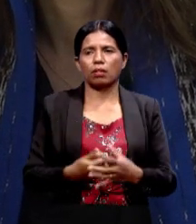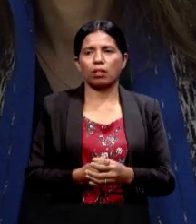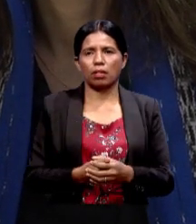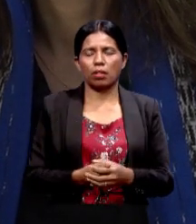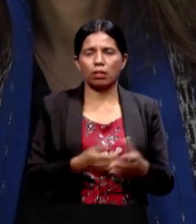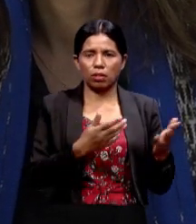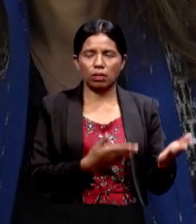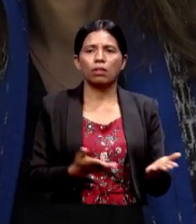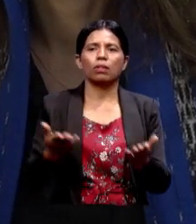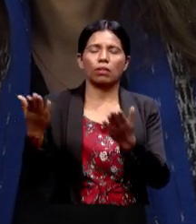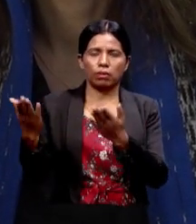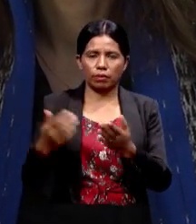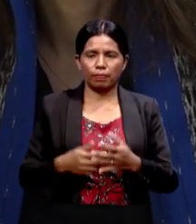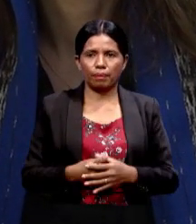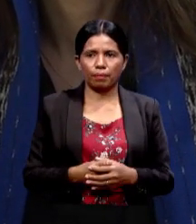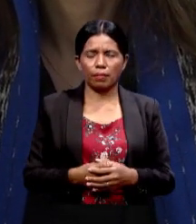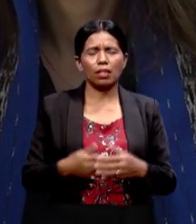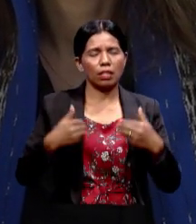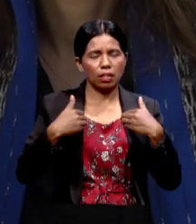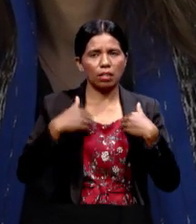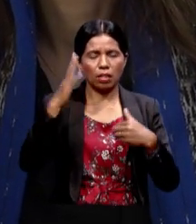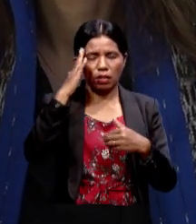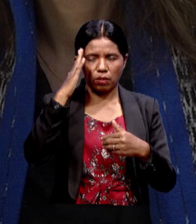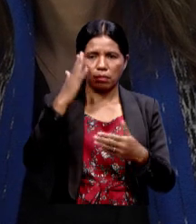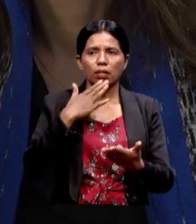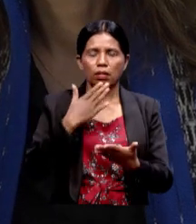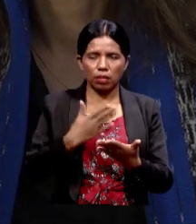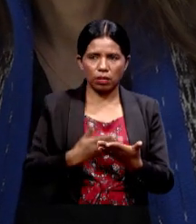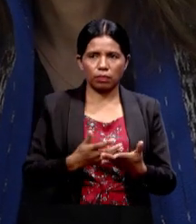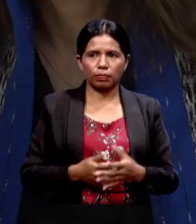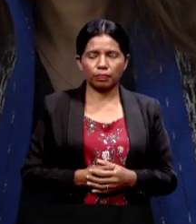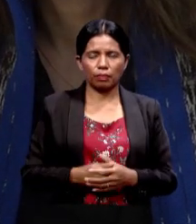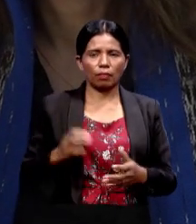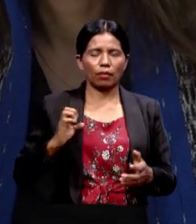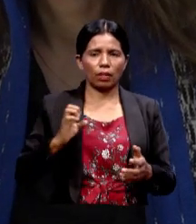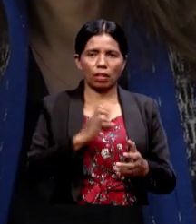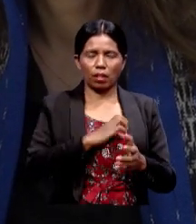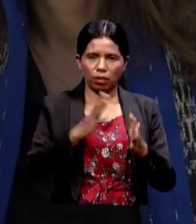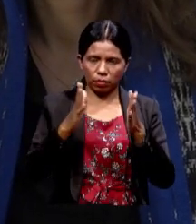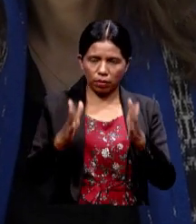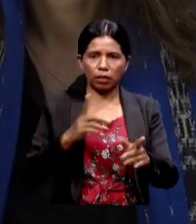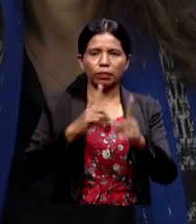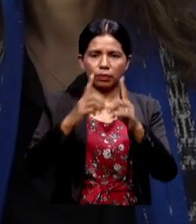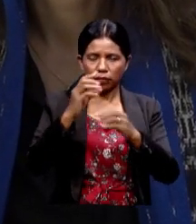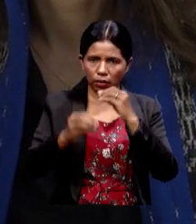Importa. E há no dia que deves. A embaixadora Mos, Coria